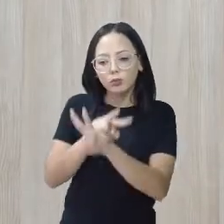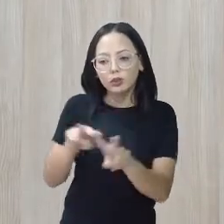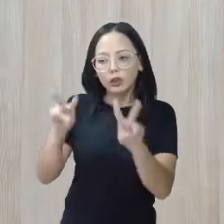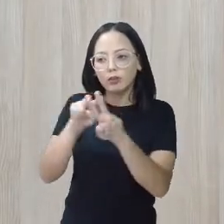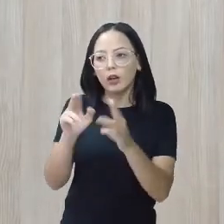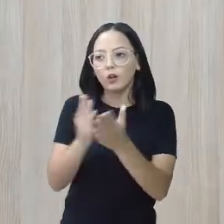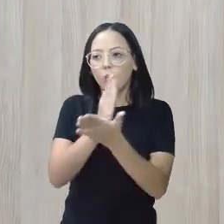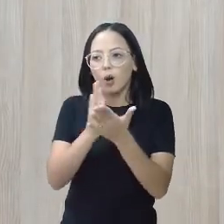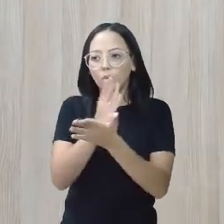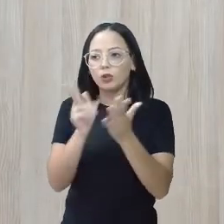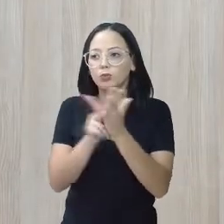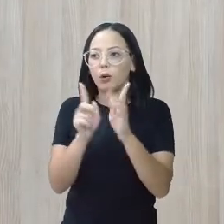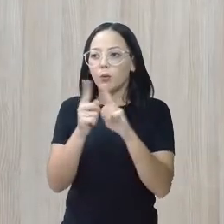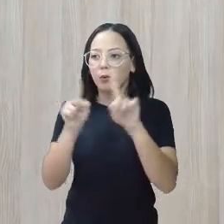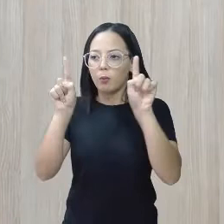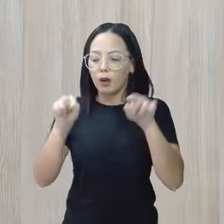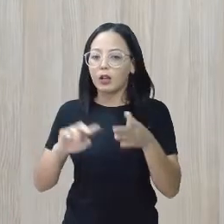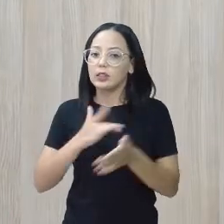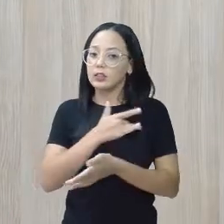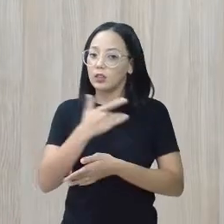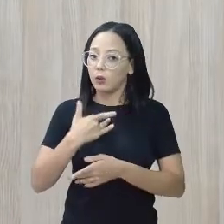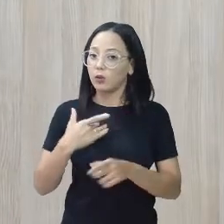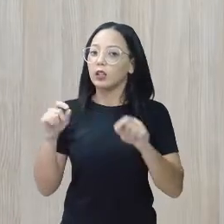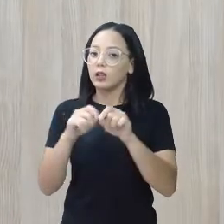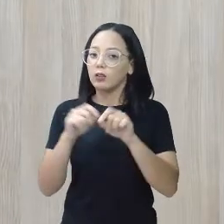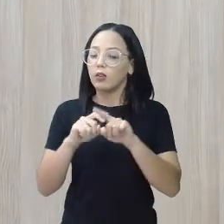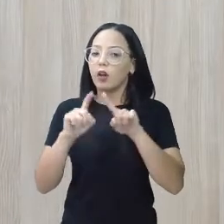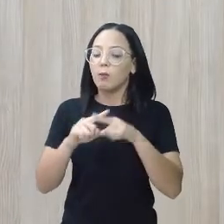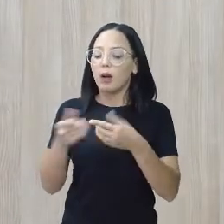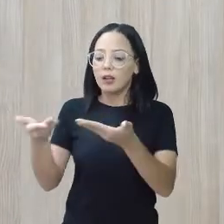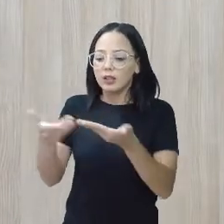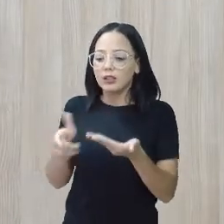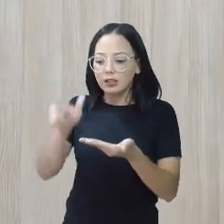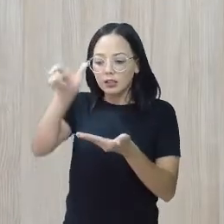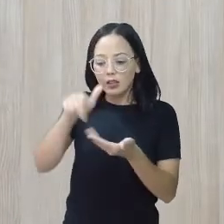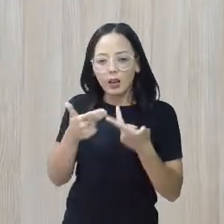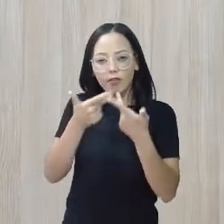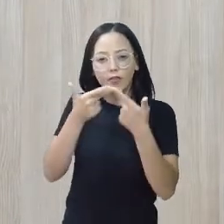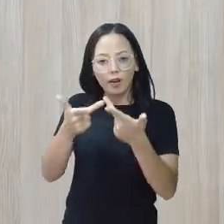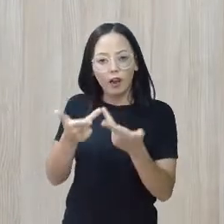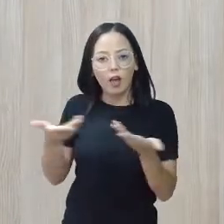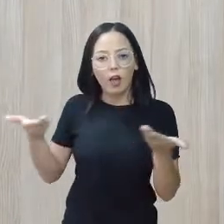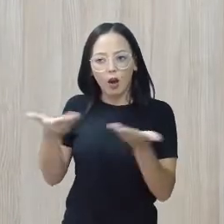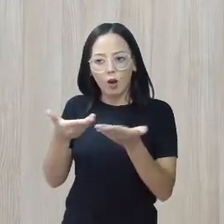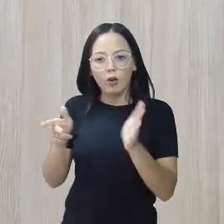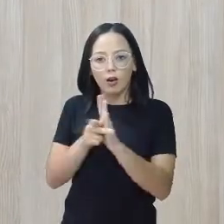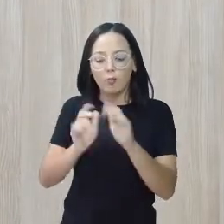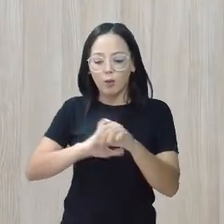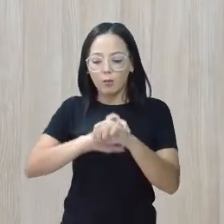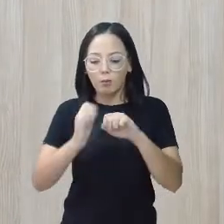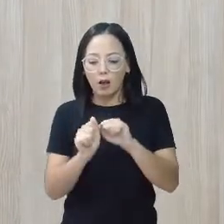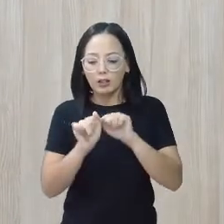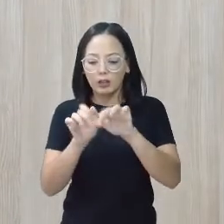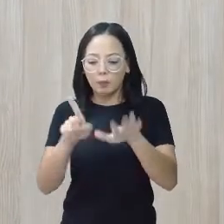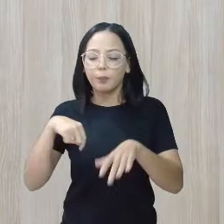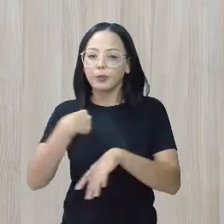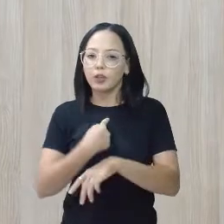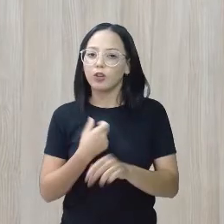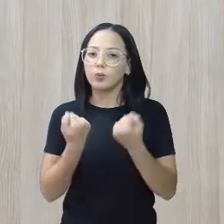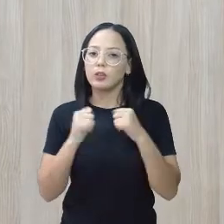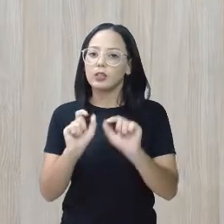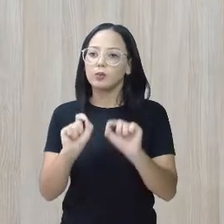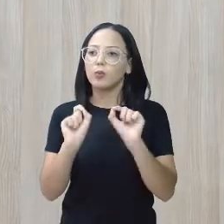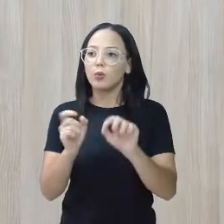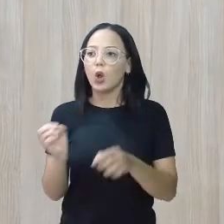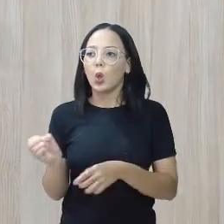programas de saúde que são feitos nesse sentido também. E quando a Helena chamou a atenção, principalmente depois dessa virada pandêmica, a gente vai ter que ter um